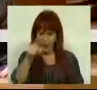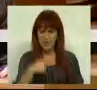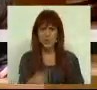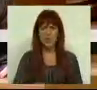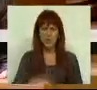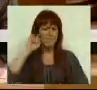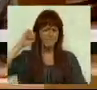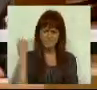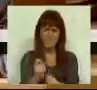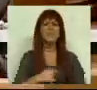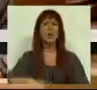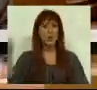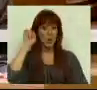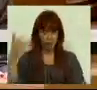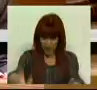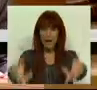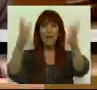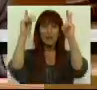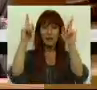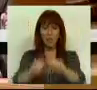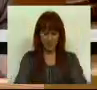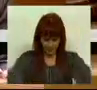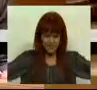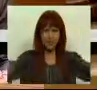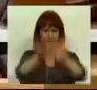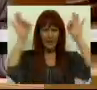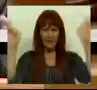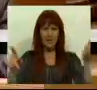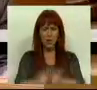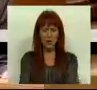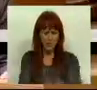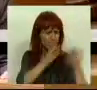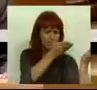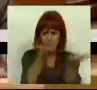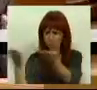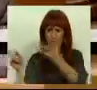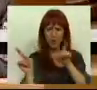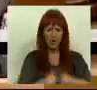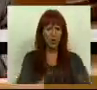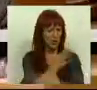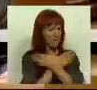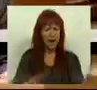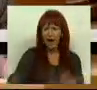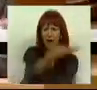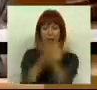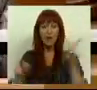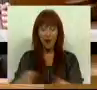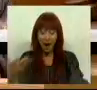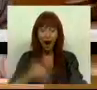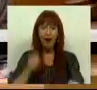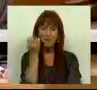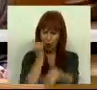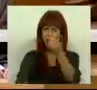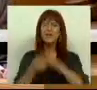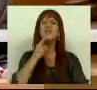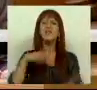que se reclamam. São os valores da liberdade, da igualdade, da solidariedade, da fraternidade que se querem de